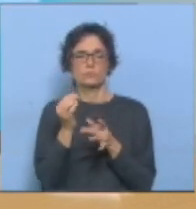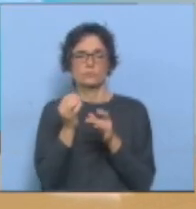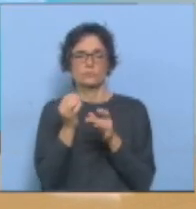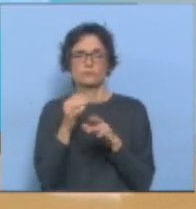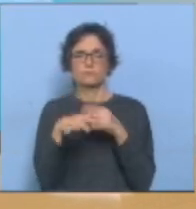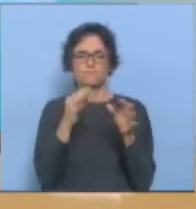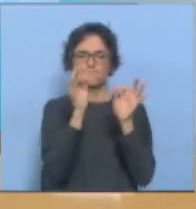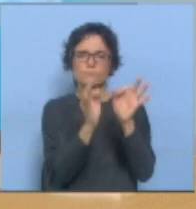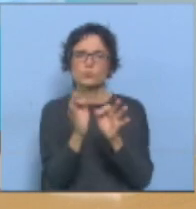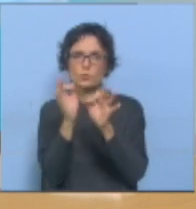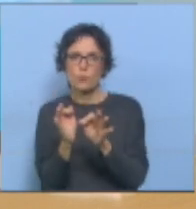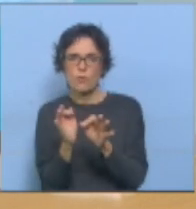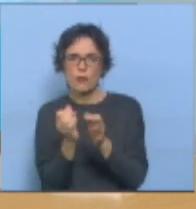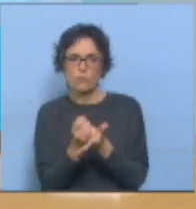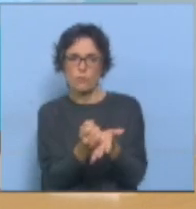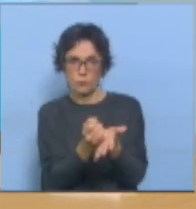de congresso, jornada